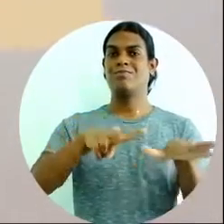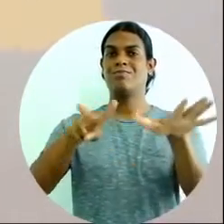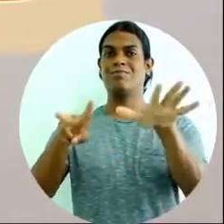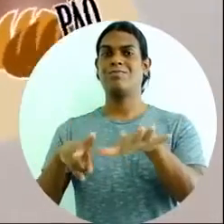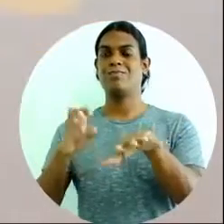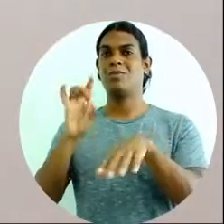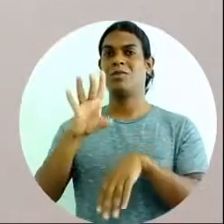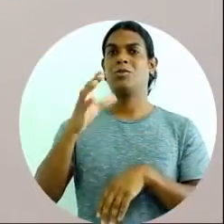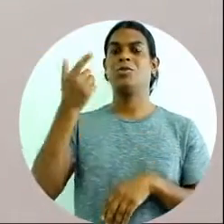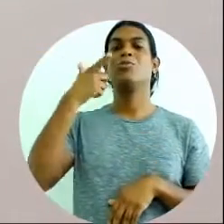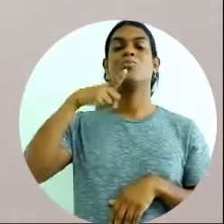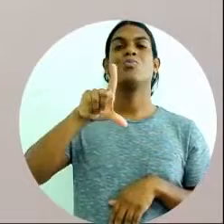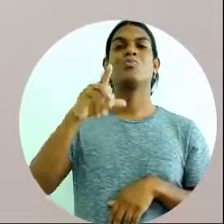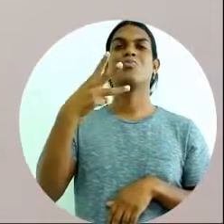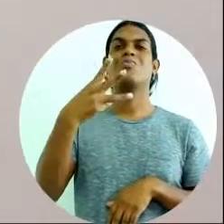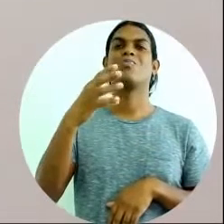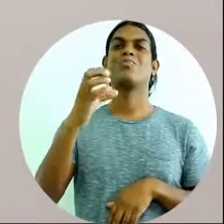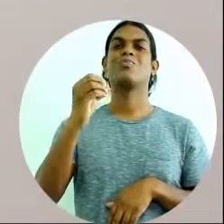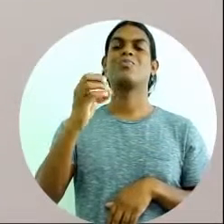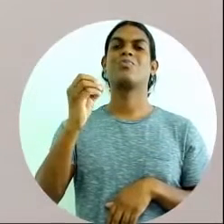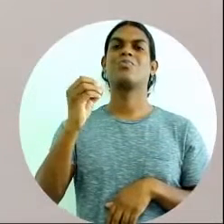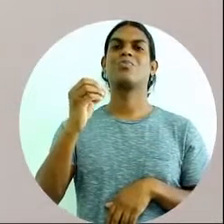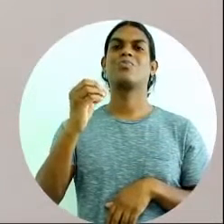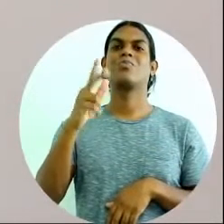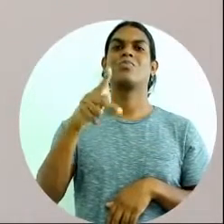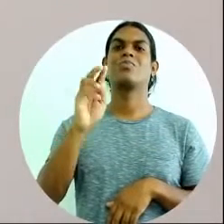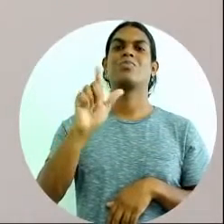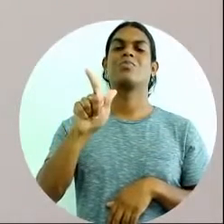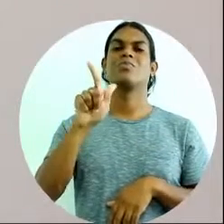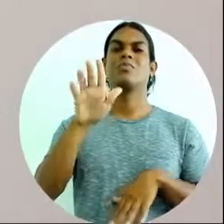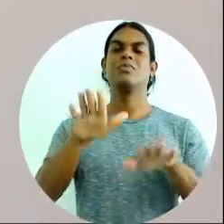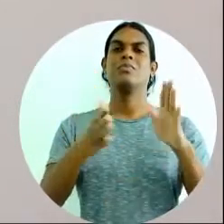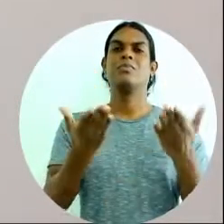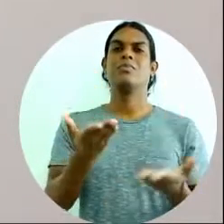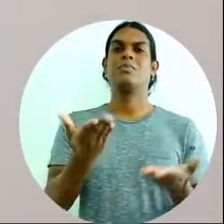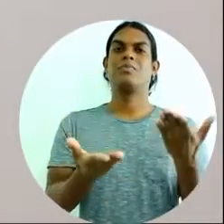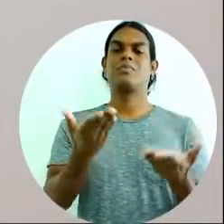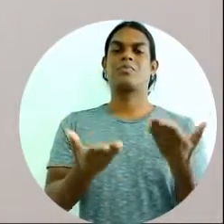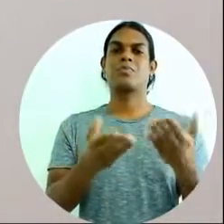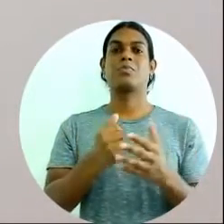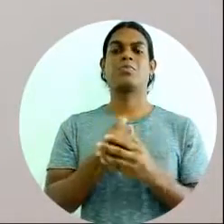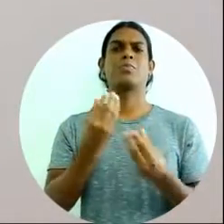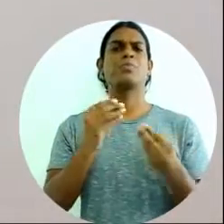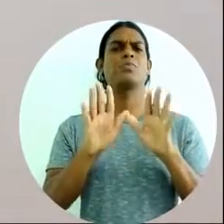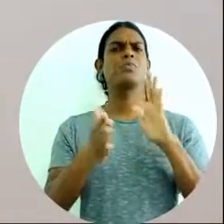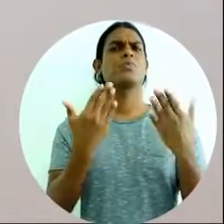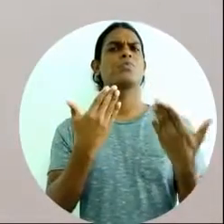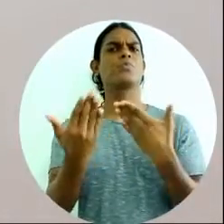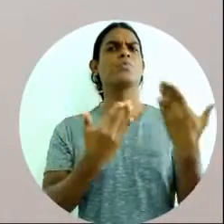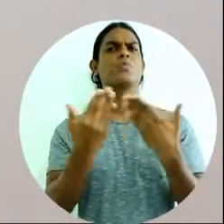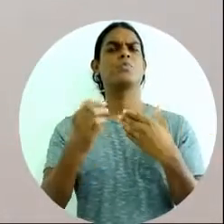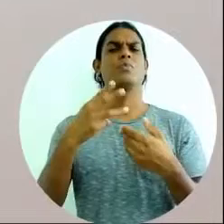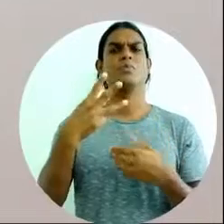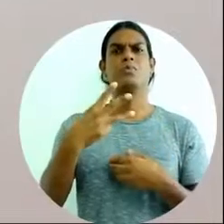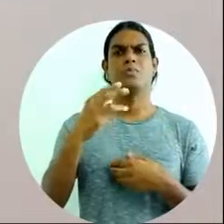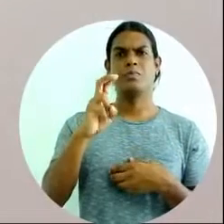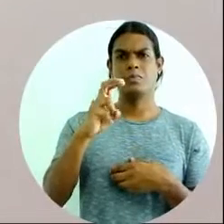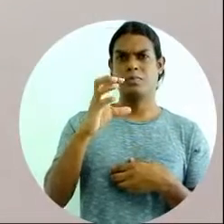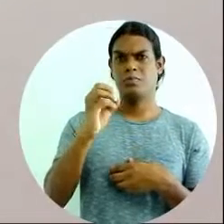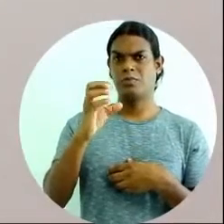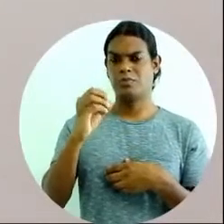passado esse tempo ela só fabricou 300 quilos, vamos comparar 500 quilos como